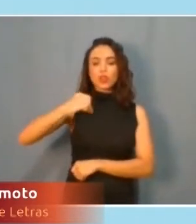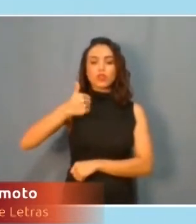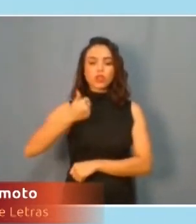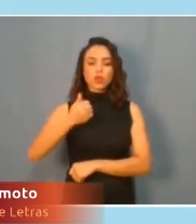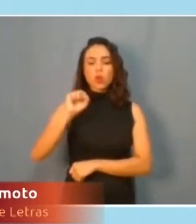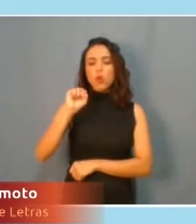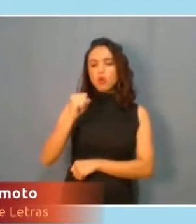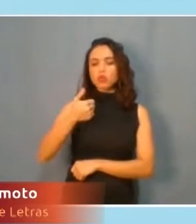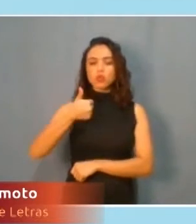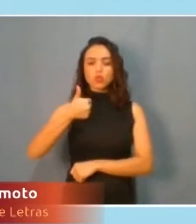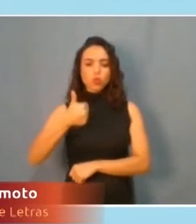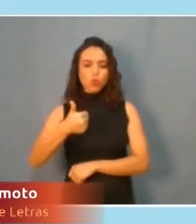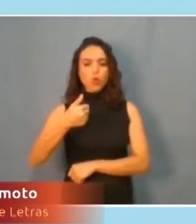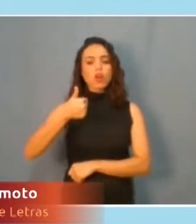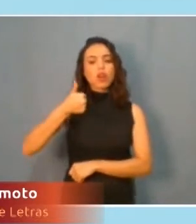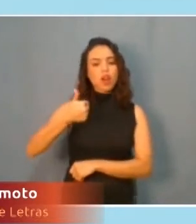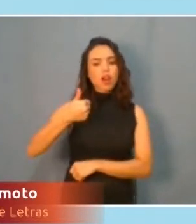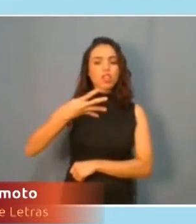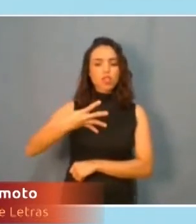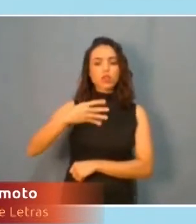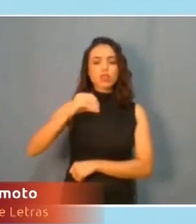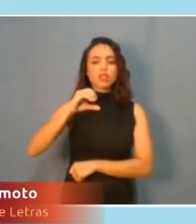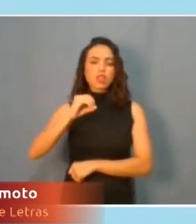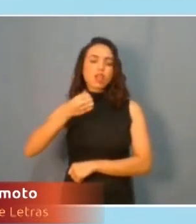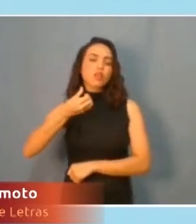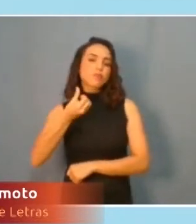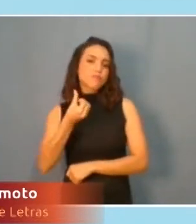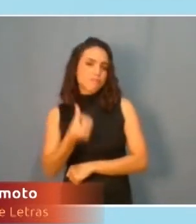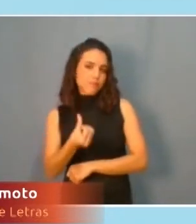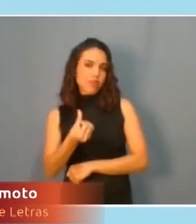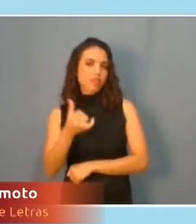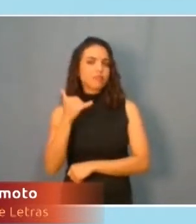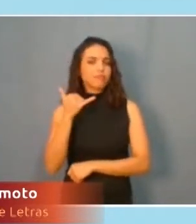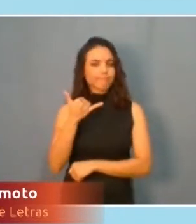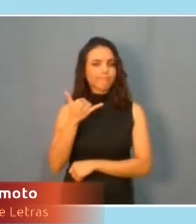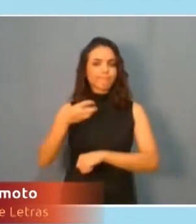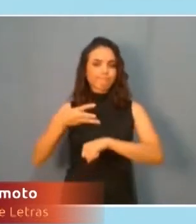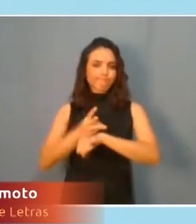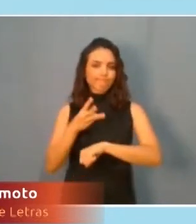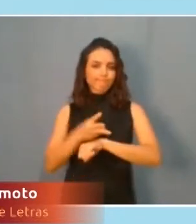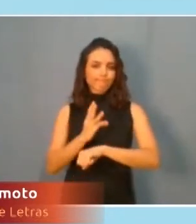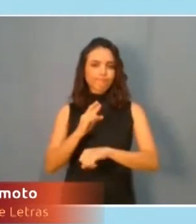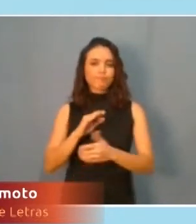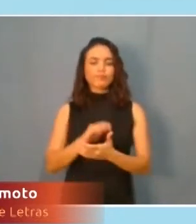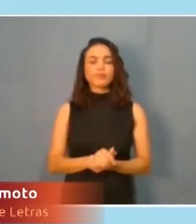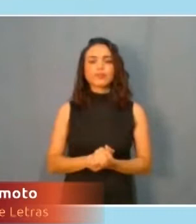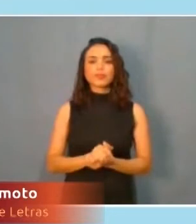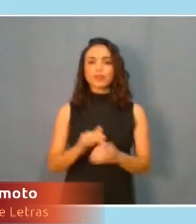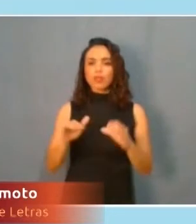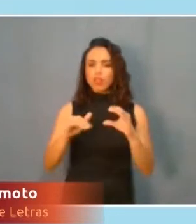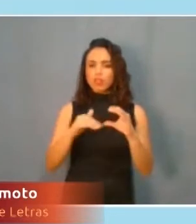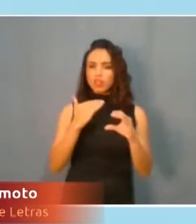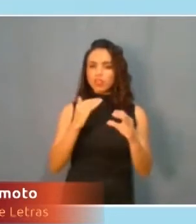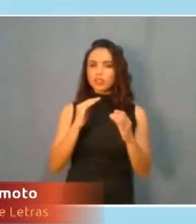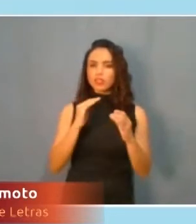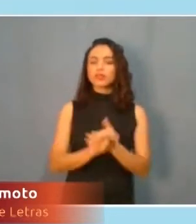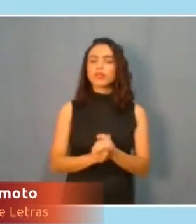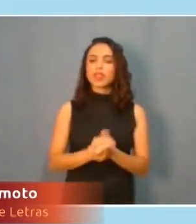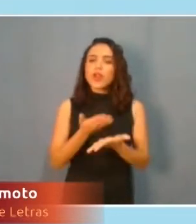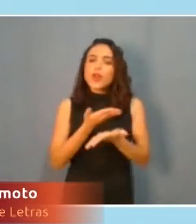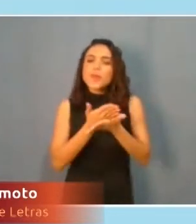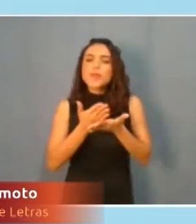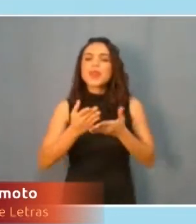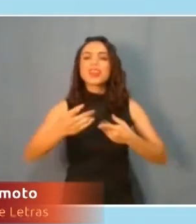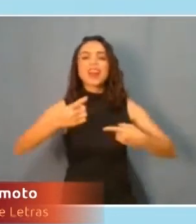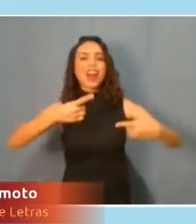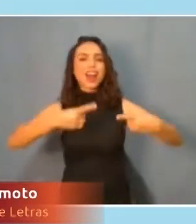1406. 62 99181 1406. Vou começar o nosso debate, então, com uma pergunta bem